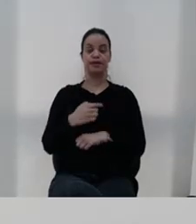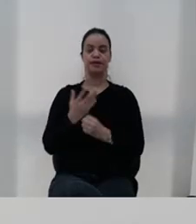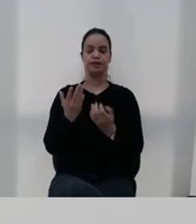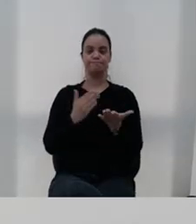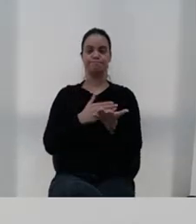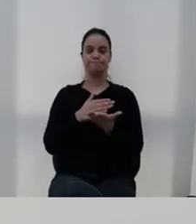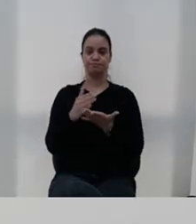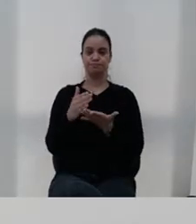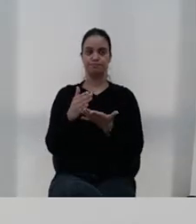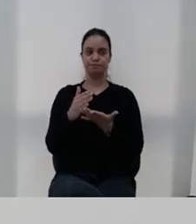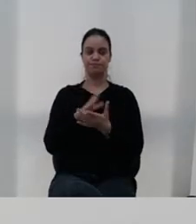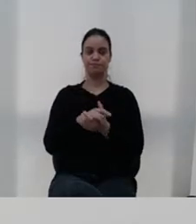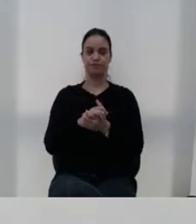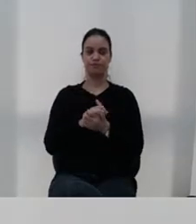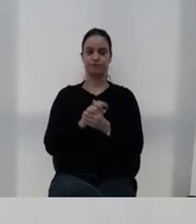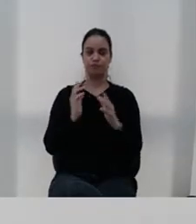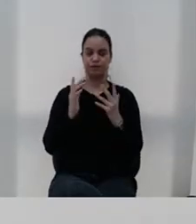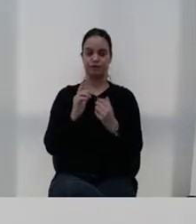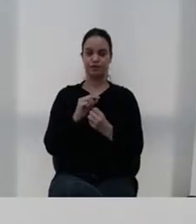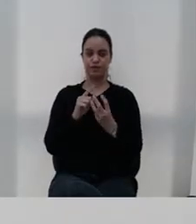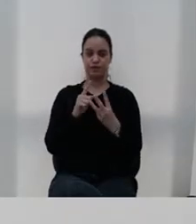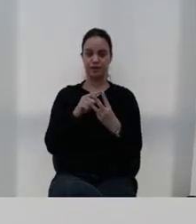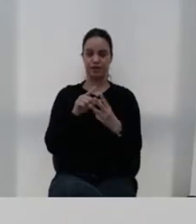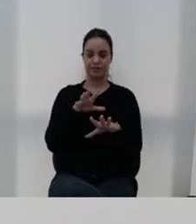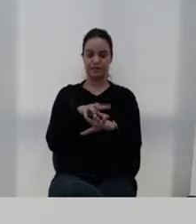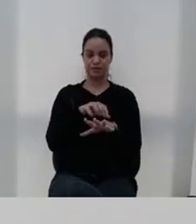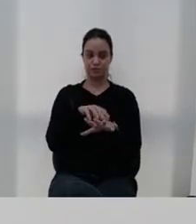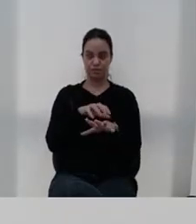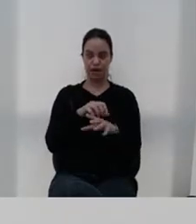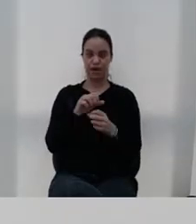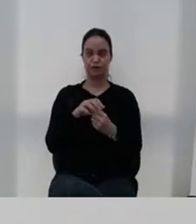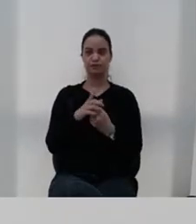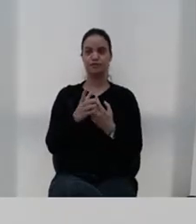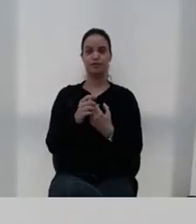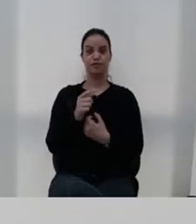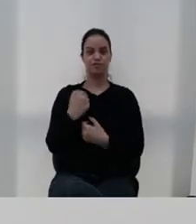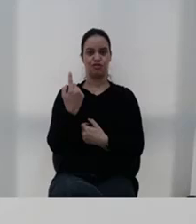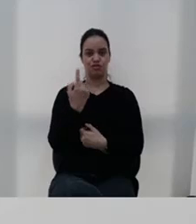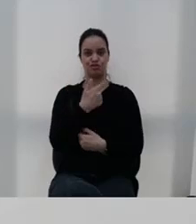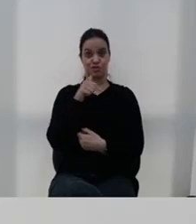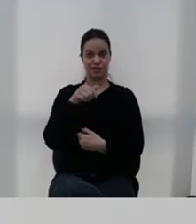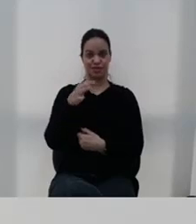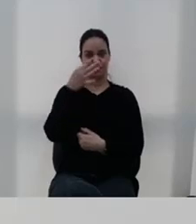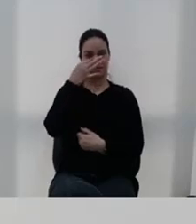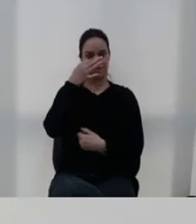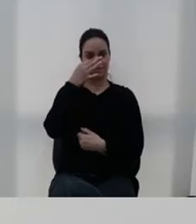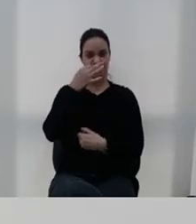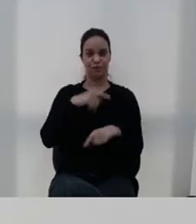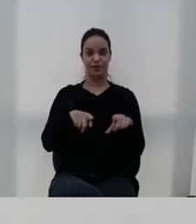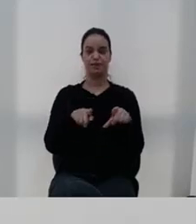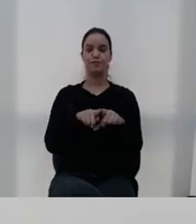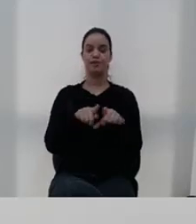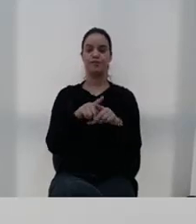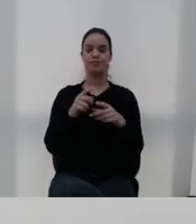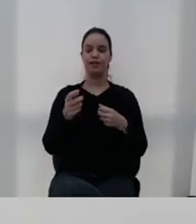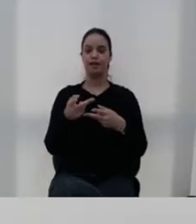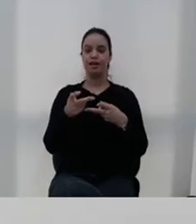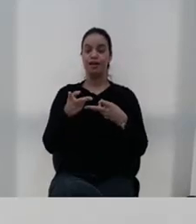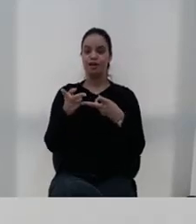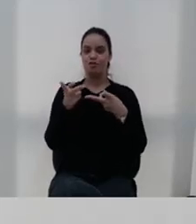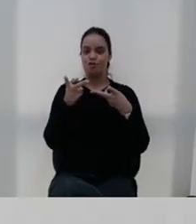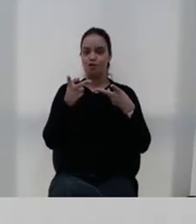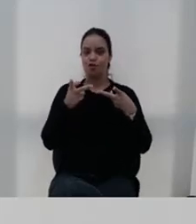iniciaremos, claro, em prestígio à unidade de Santo Amaro, por aqueles que cá estão presencialmente, e eu convido para